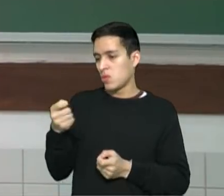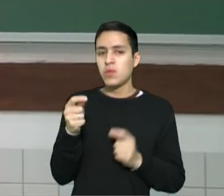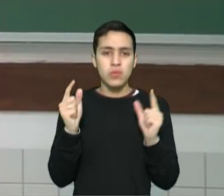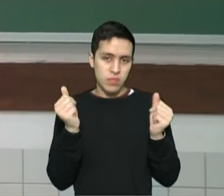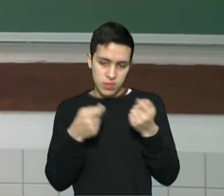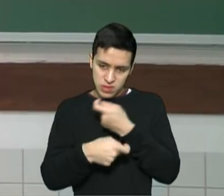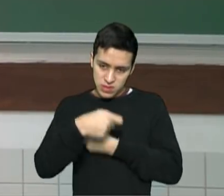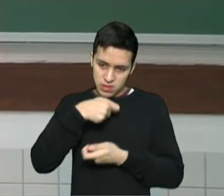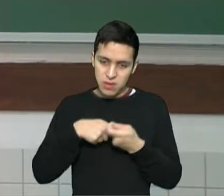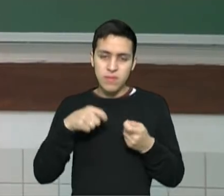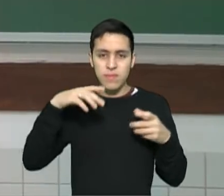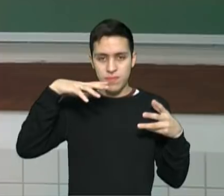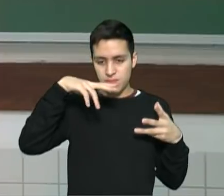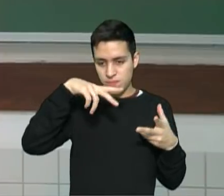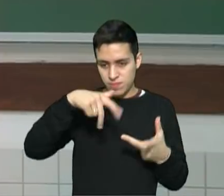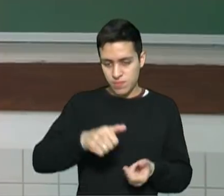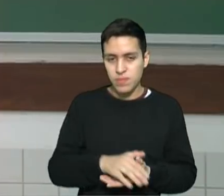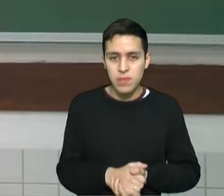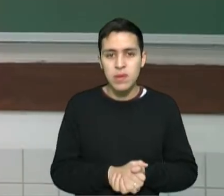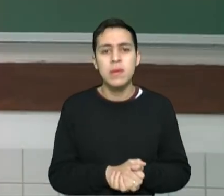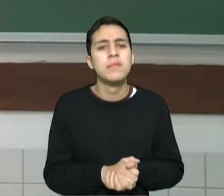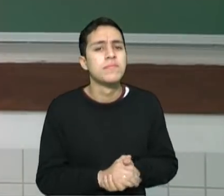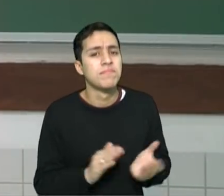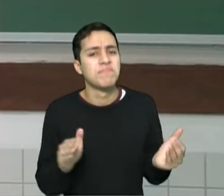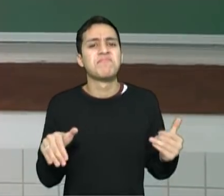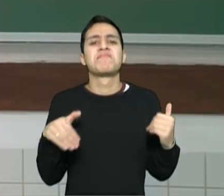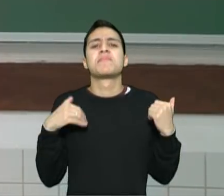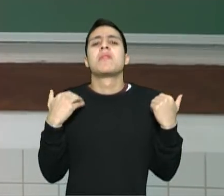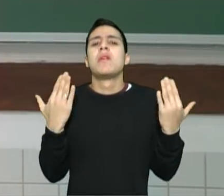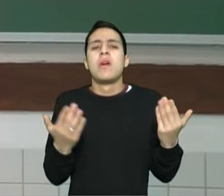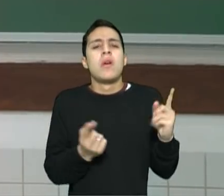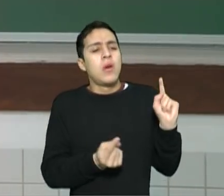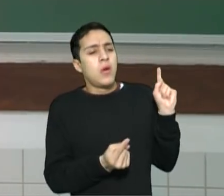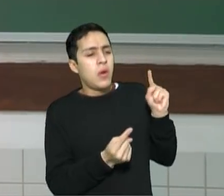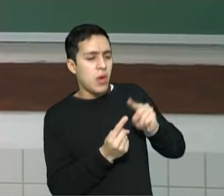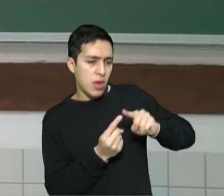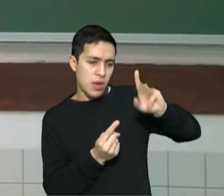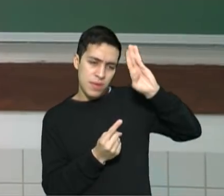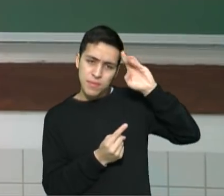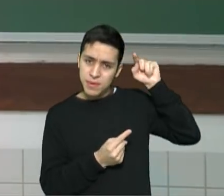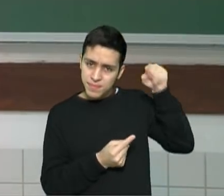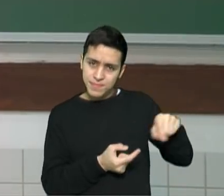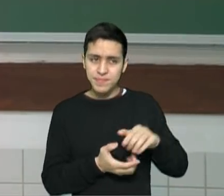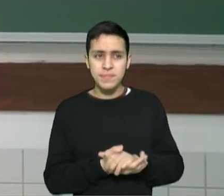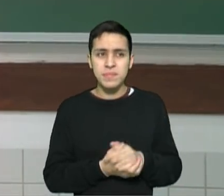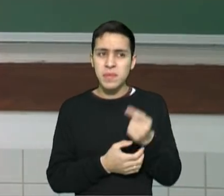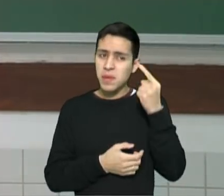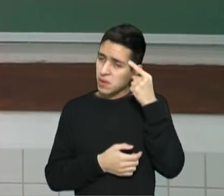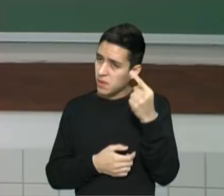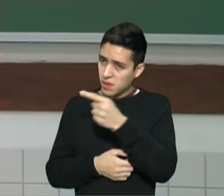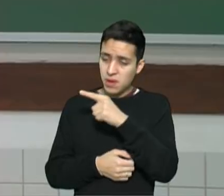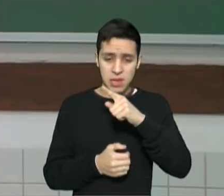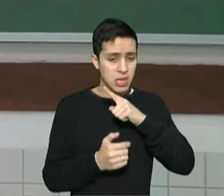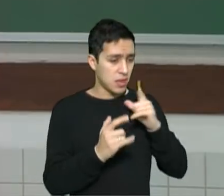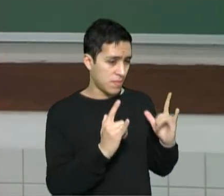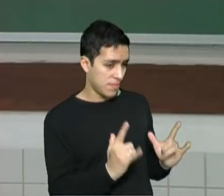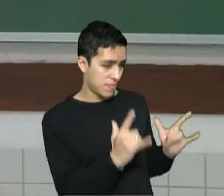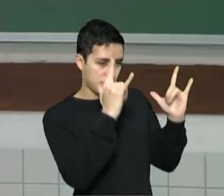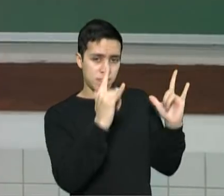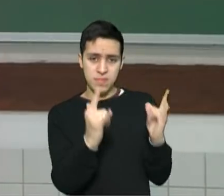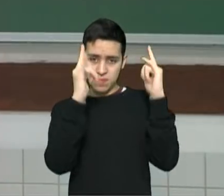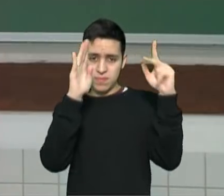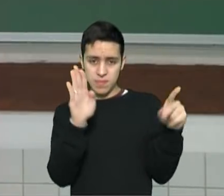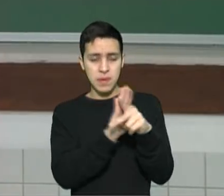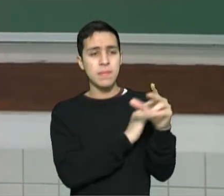à economia global. Dentro disso, qual é o objetivo principal dele? Aqui são os prédios pertencentes ao Banco